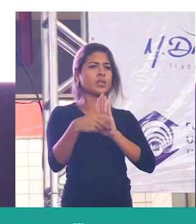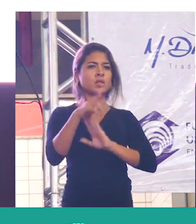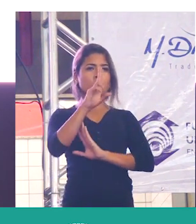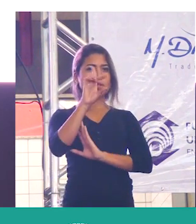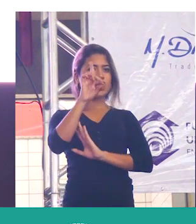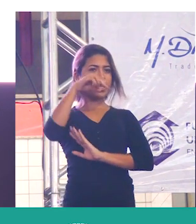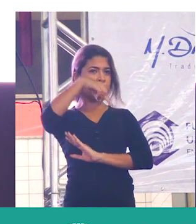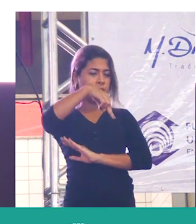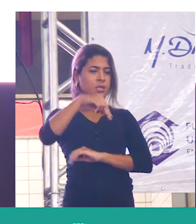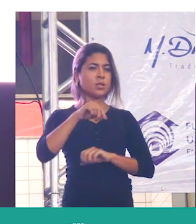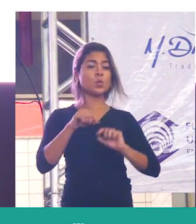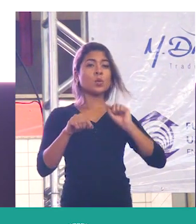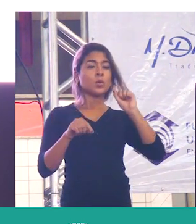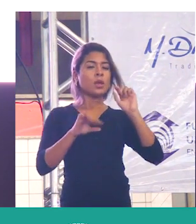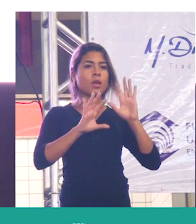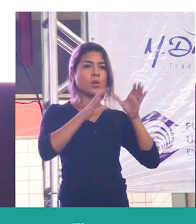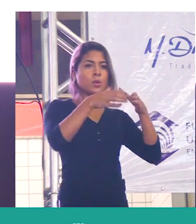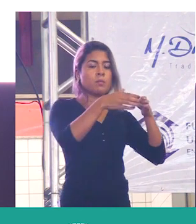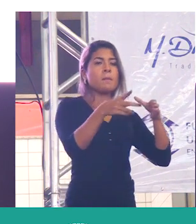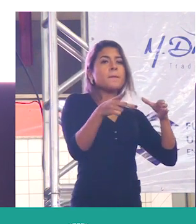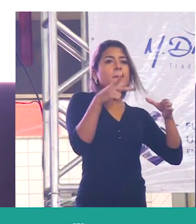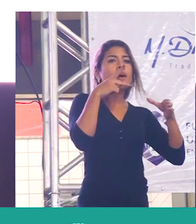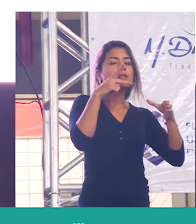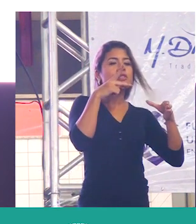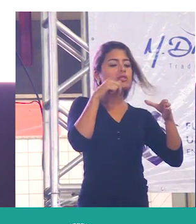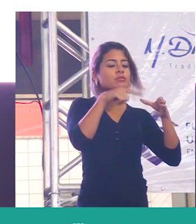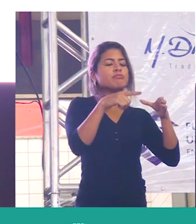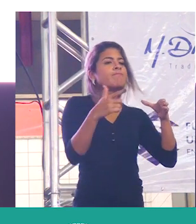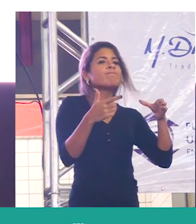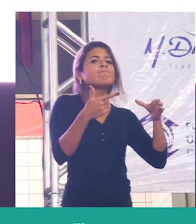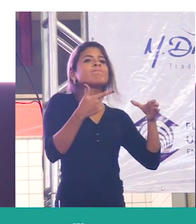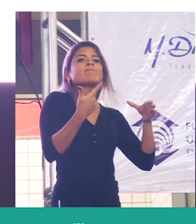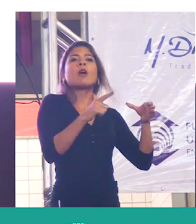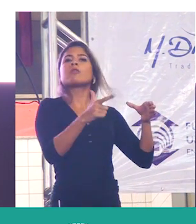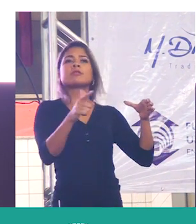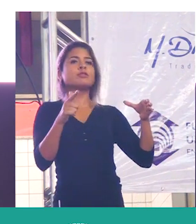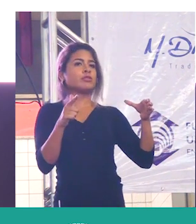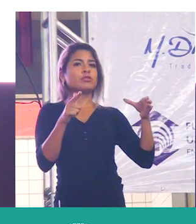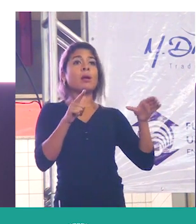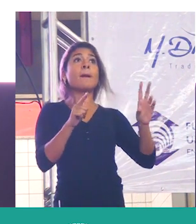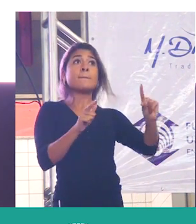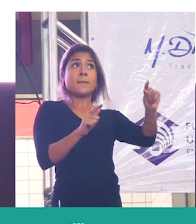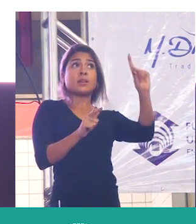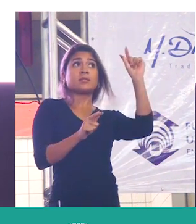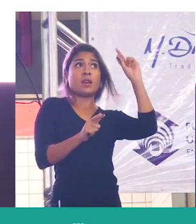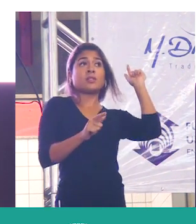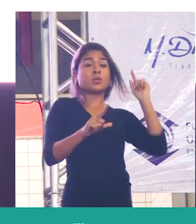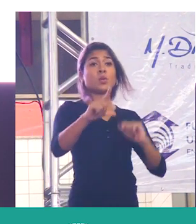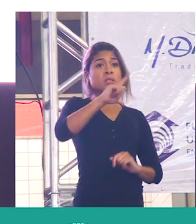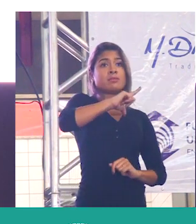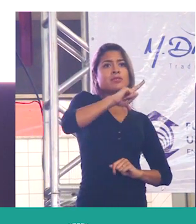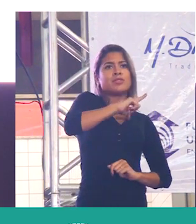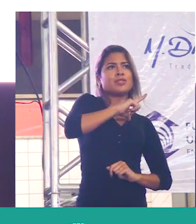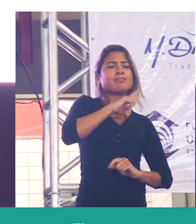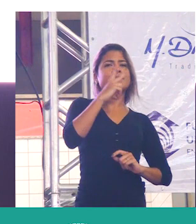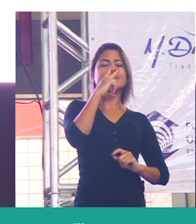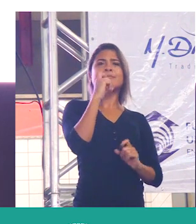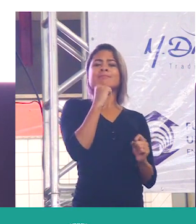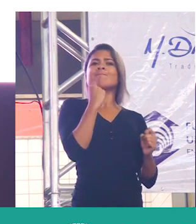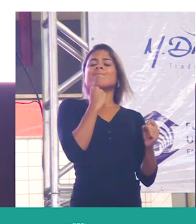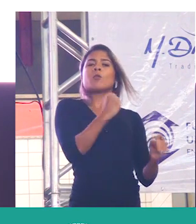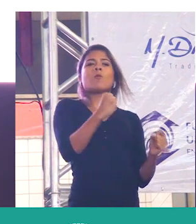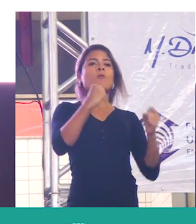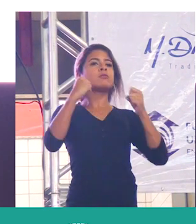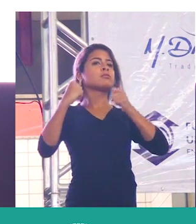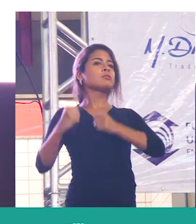que não existe mais, mas que na época existia e era muito poderoso. Só não